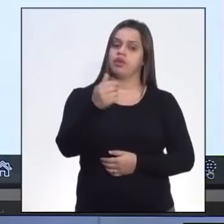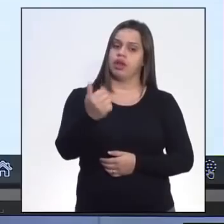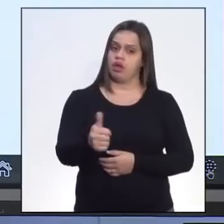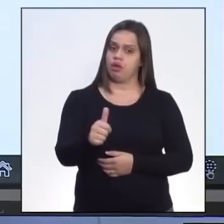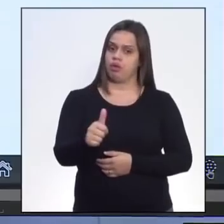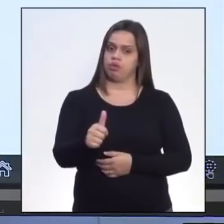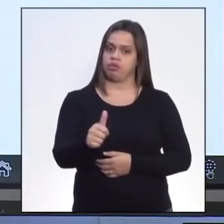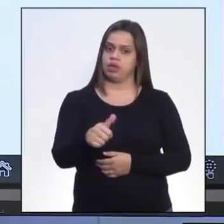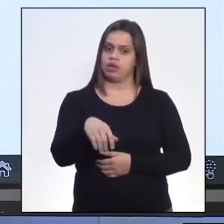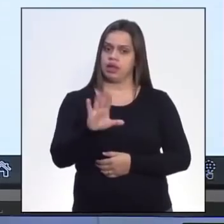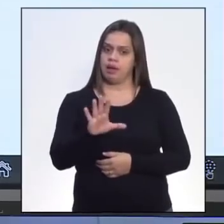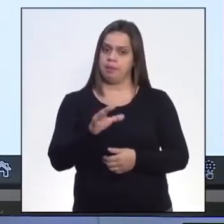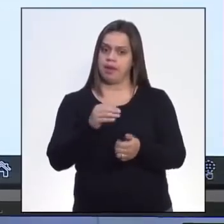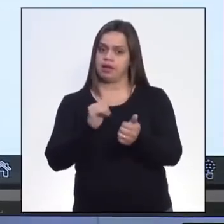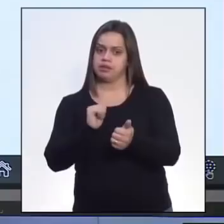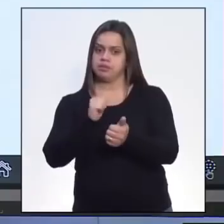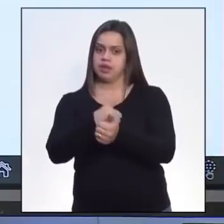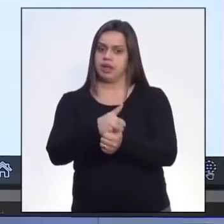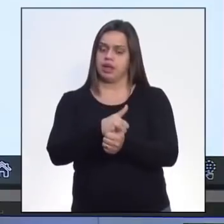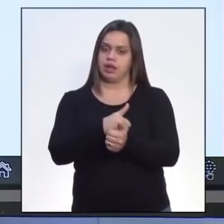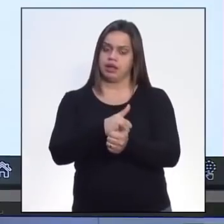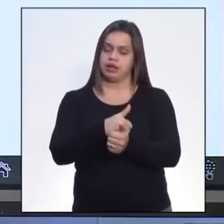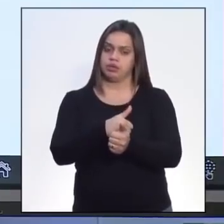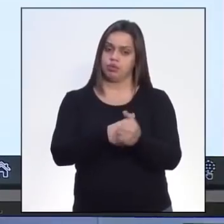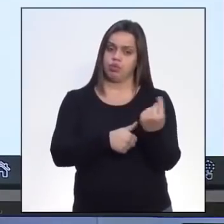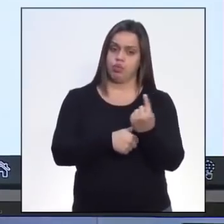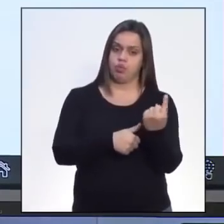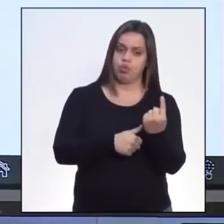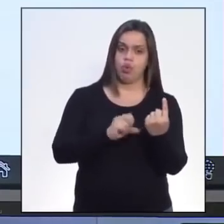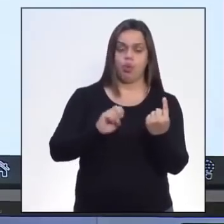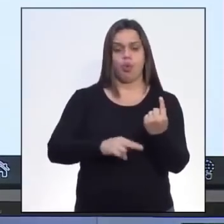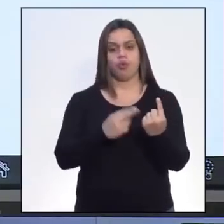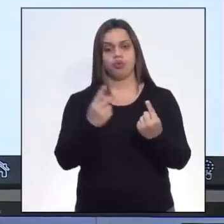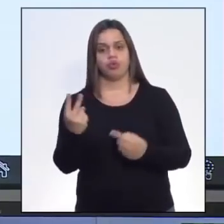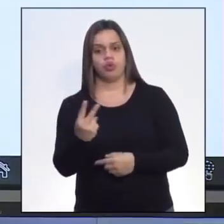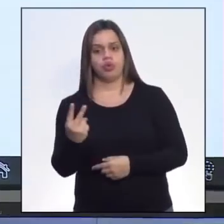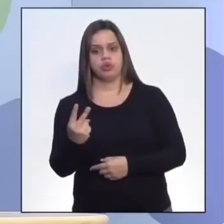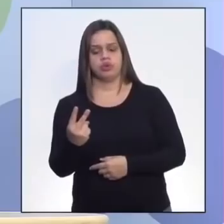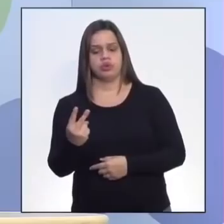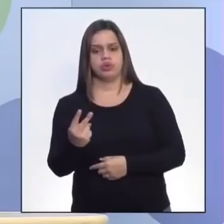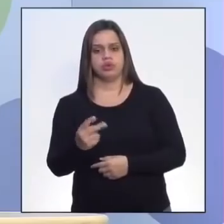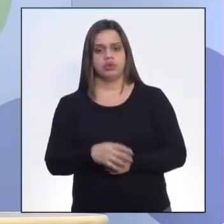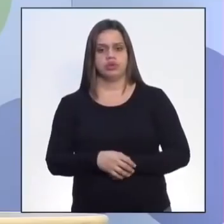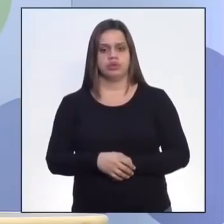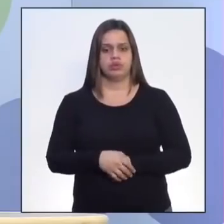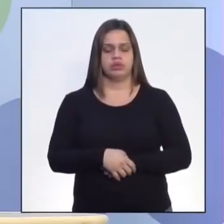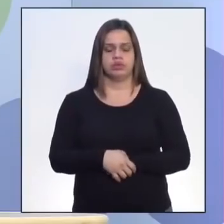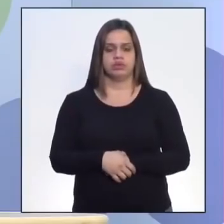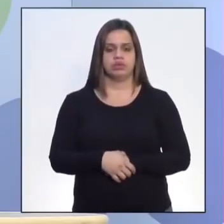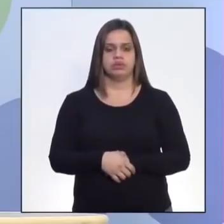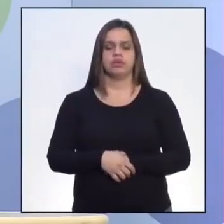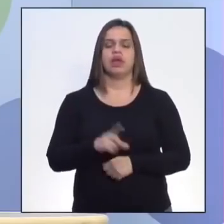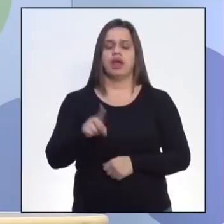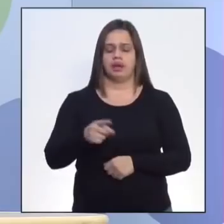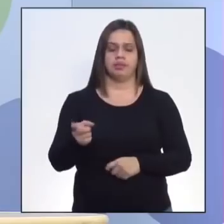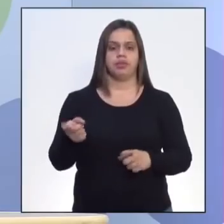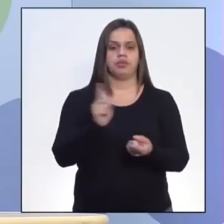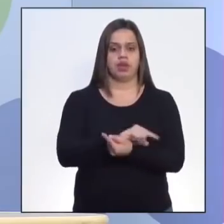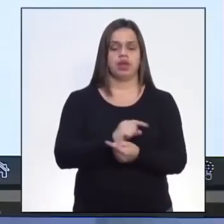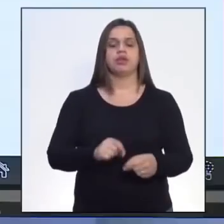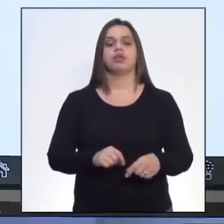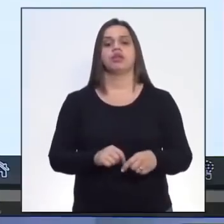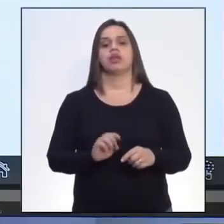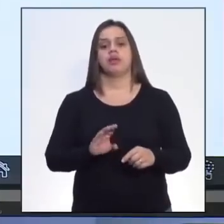0,11, ele estaria mais próximo do 1 ou do 2? Não, do 0, né? Do 0 ou do 1, sim,